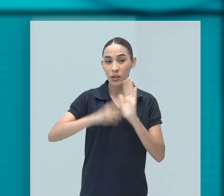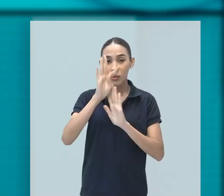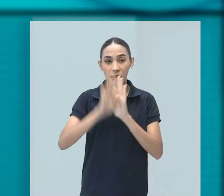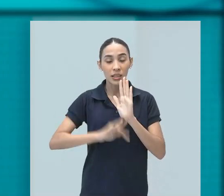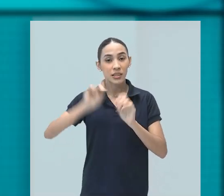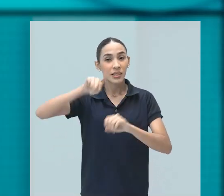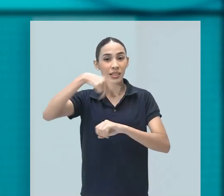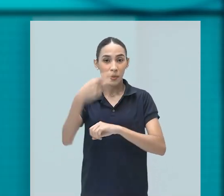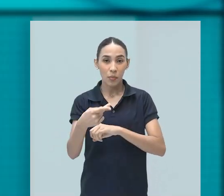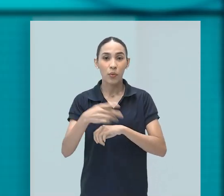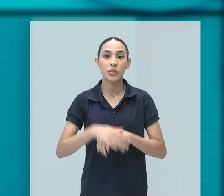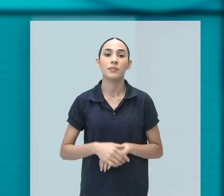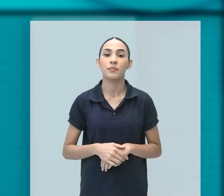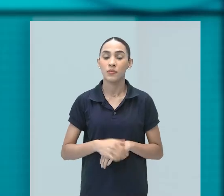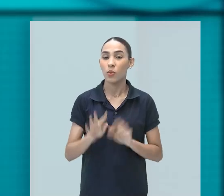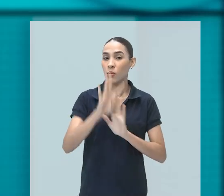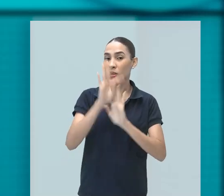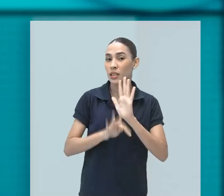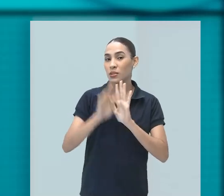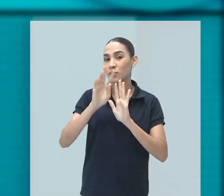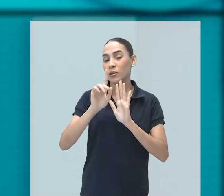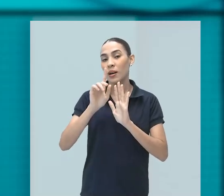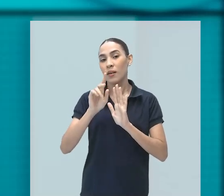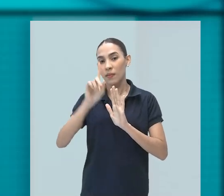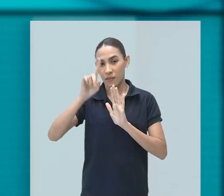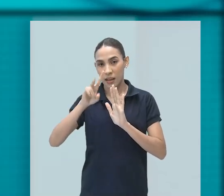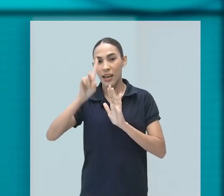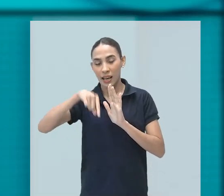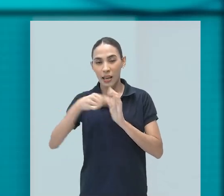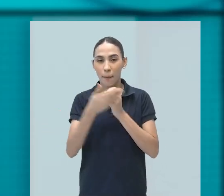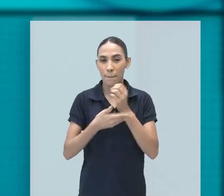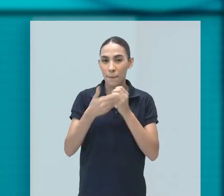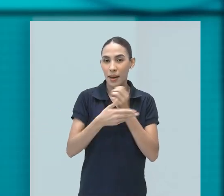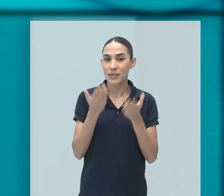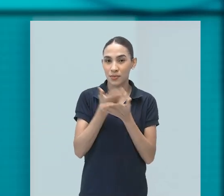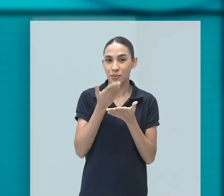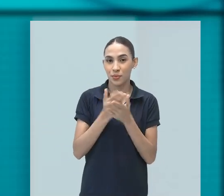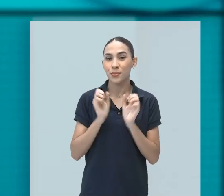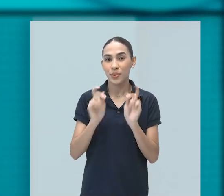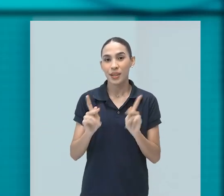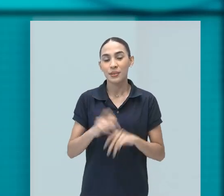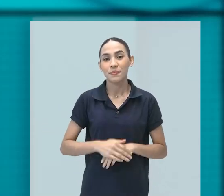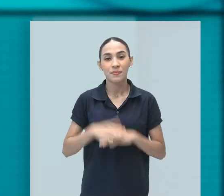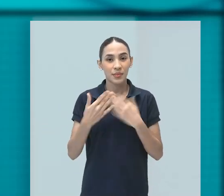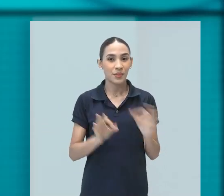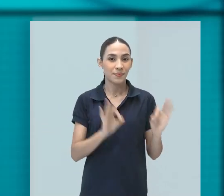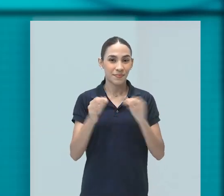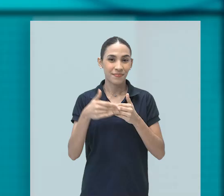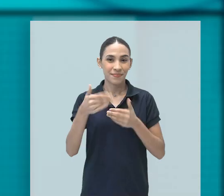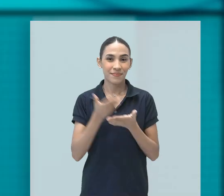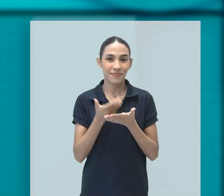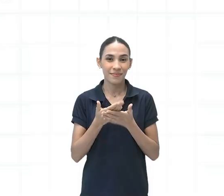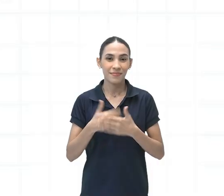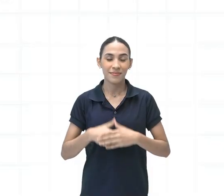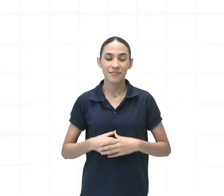e, na sequência, esse texto vai ser a base para nós de trabalho, ok? Então, vamos lá.